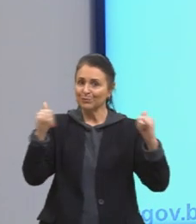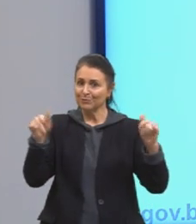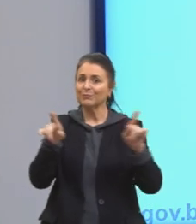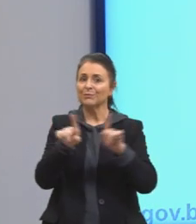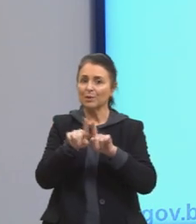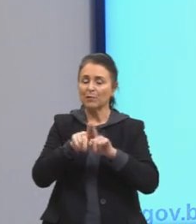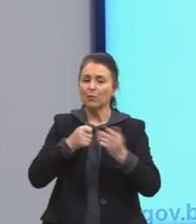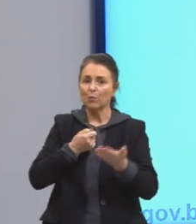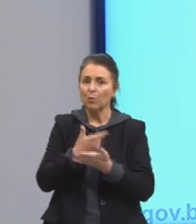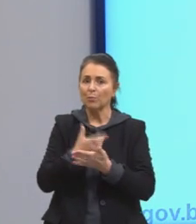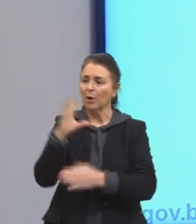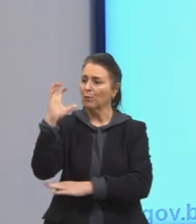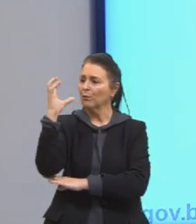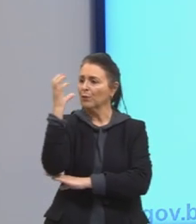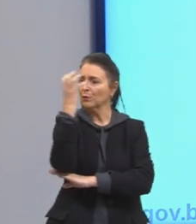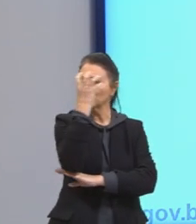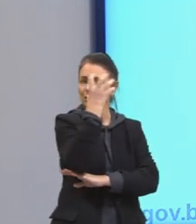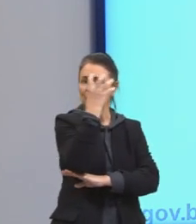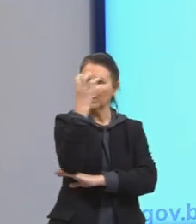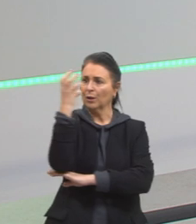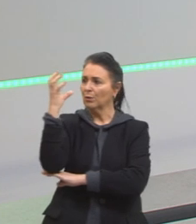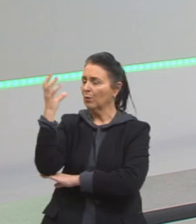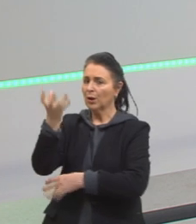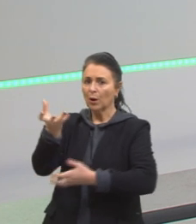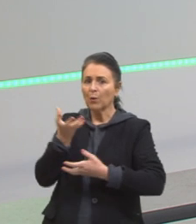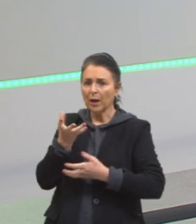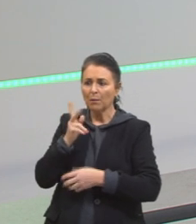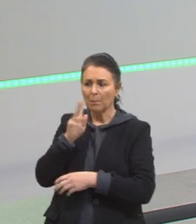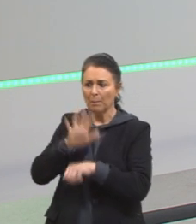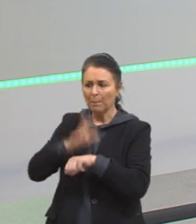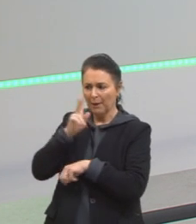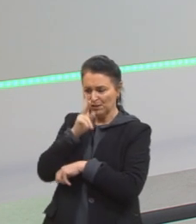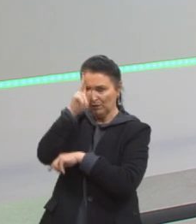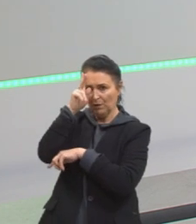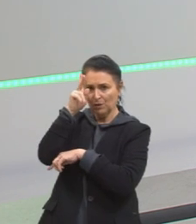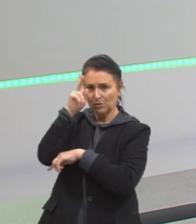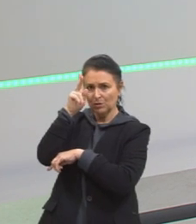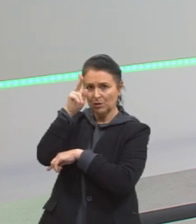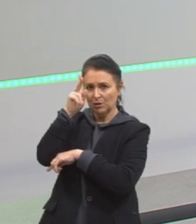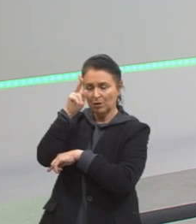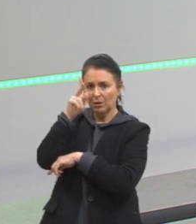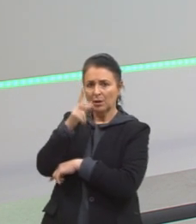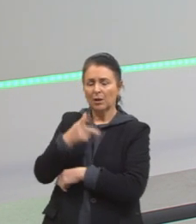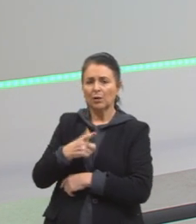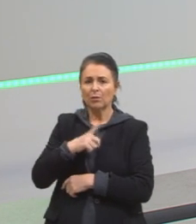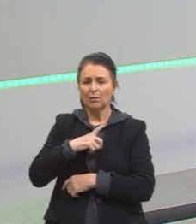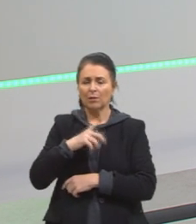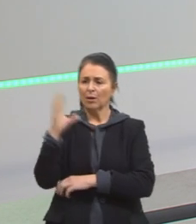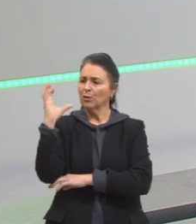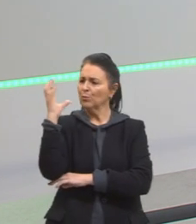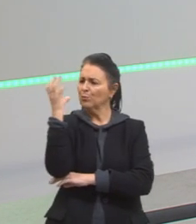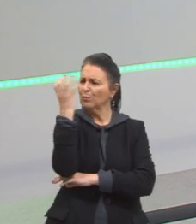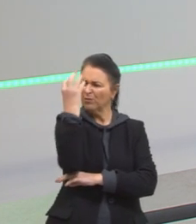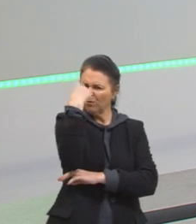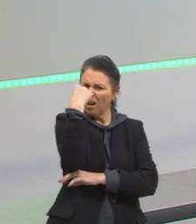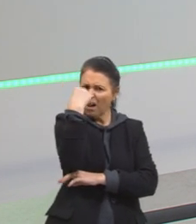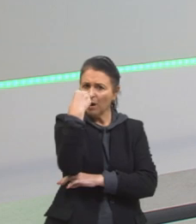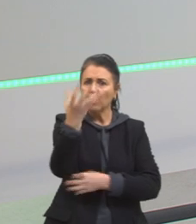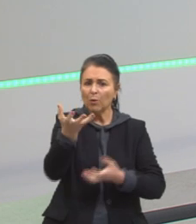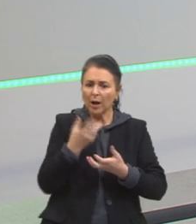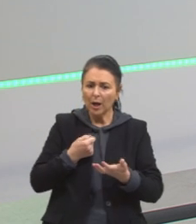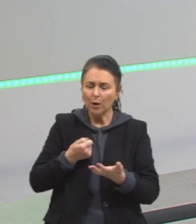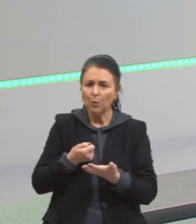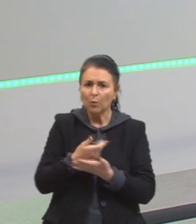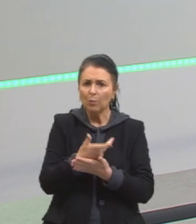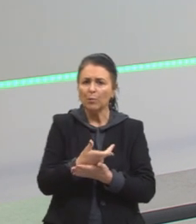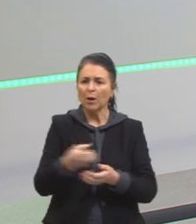isso quando eu vou comprar um ventilador por exemplo eu quero que ele seja mais forte né Eu não quero eu tenho um ventilador muito fraquinho lá em casa eu quero comprar